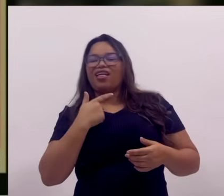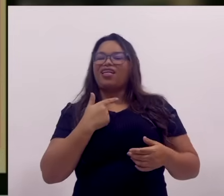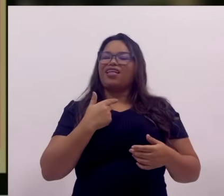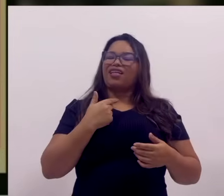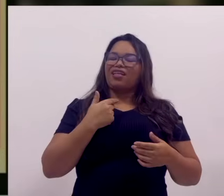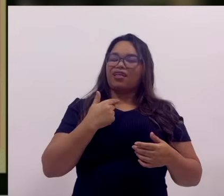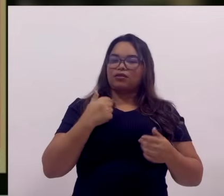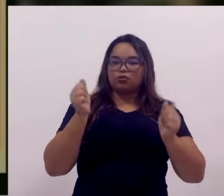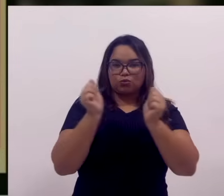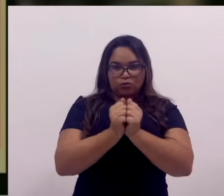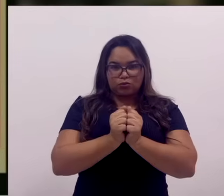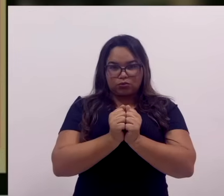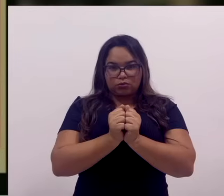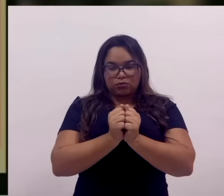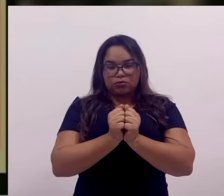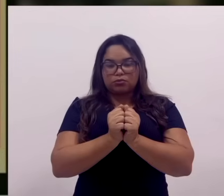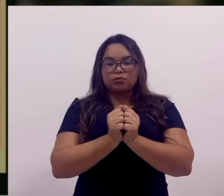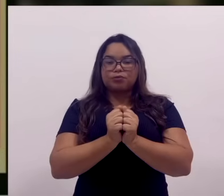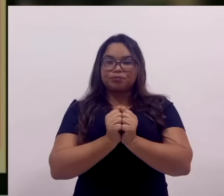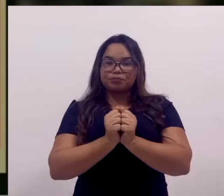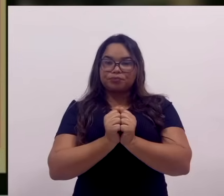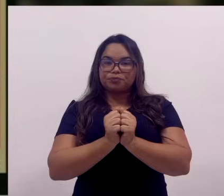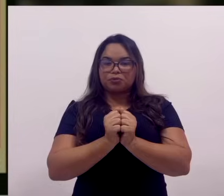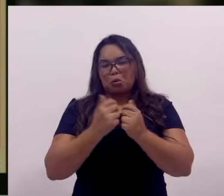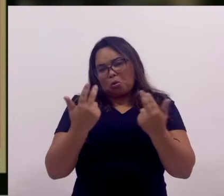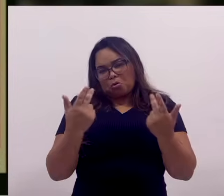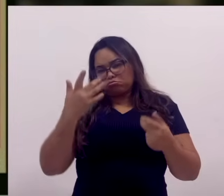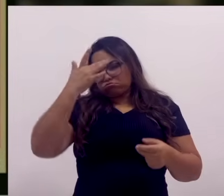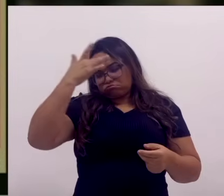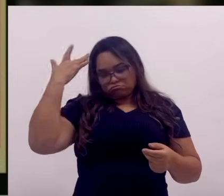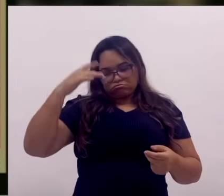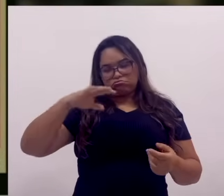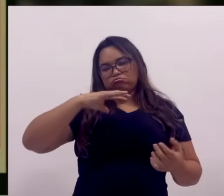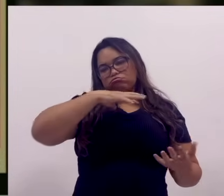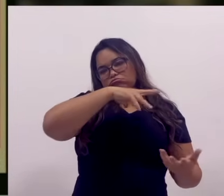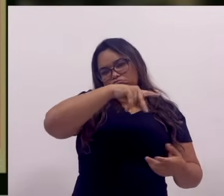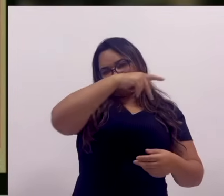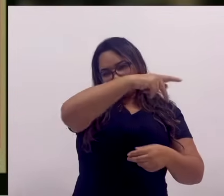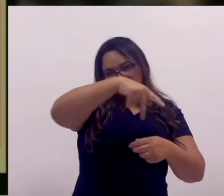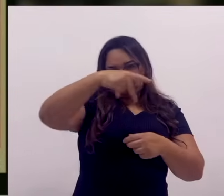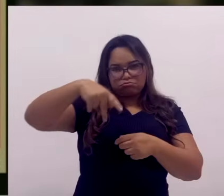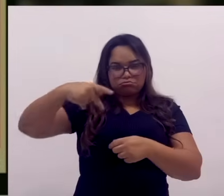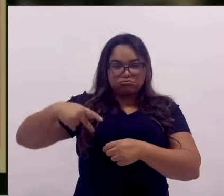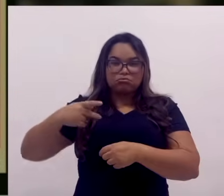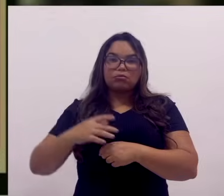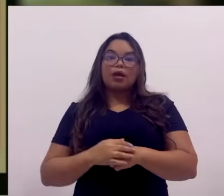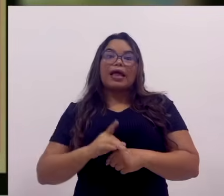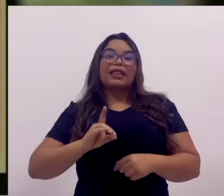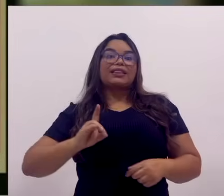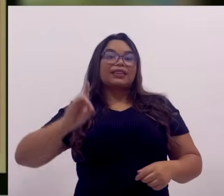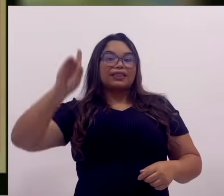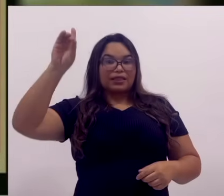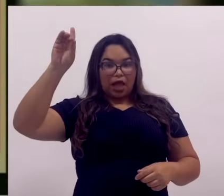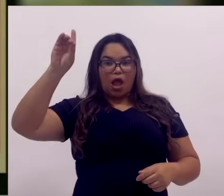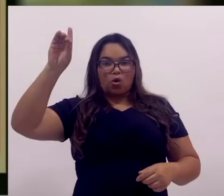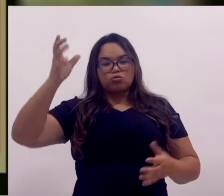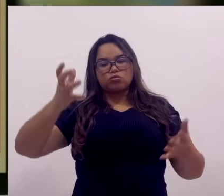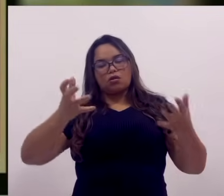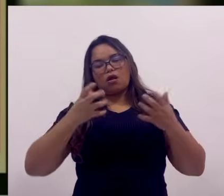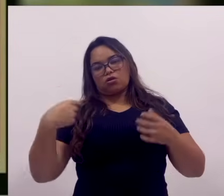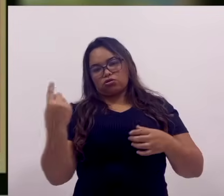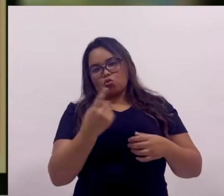os ama e ficaria contente, como Ele gostaria que eu e você tivéssemos conhecimento completo da verdade.